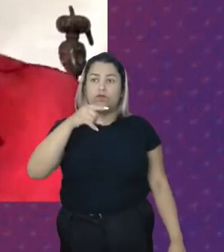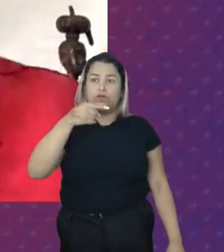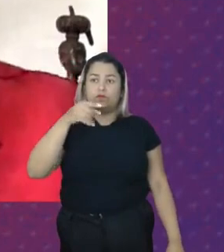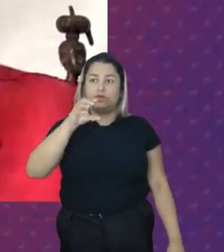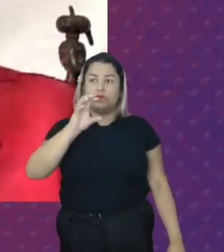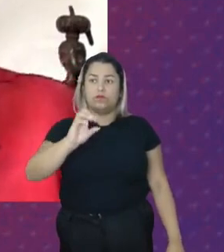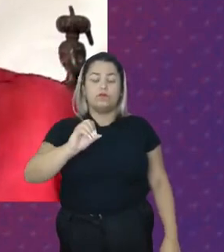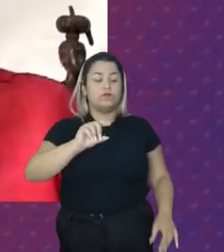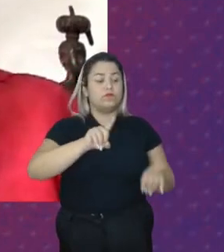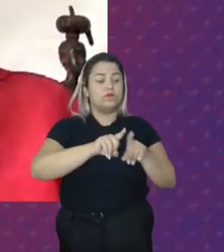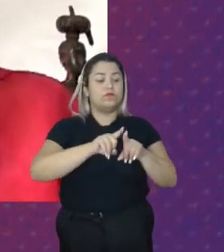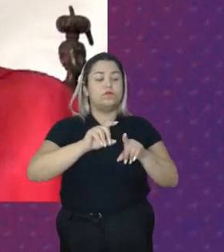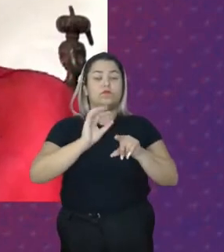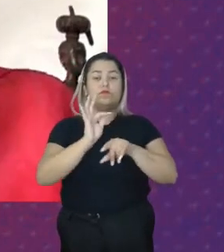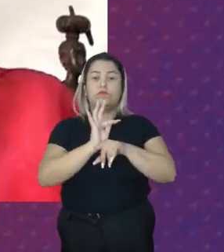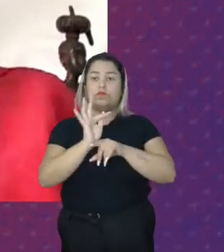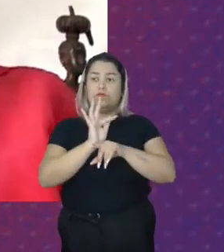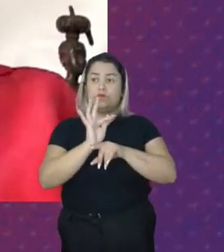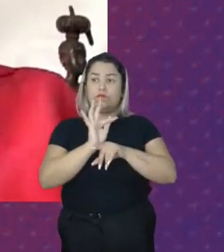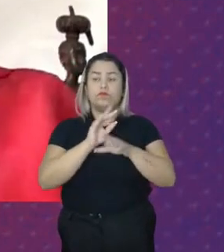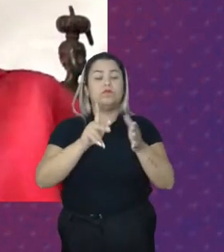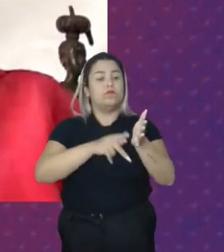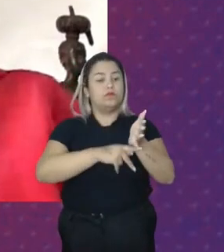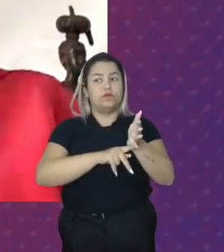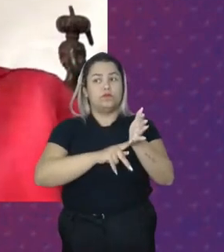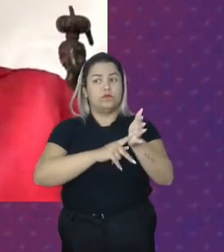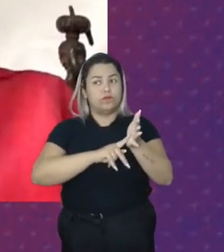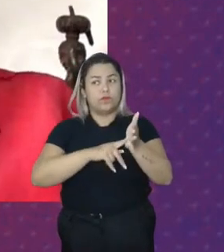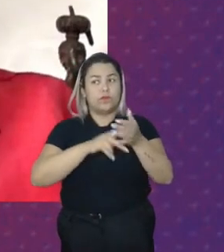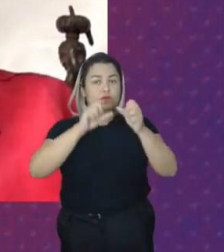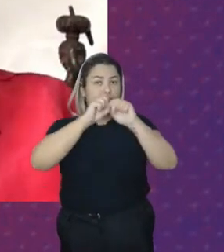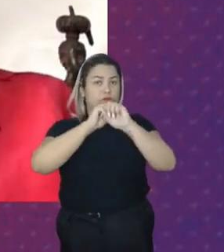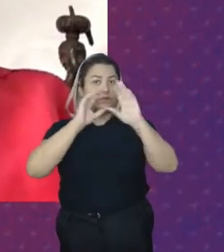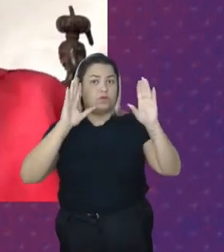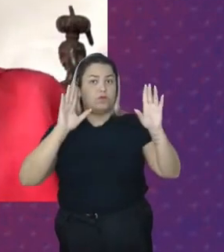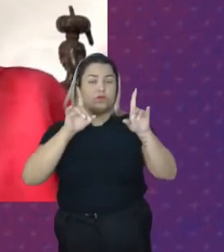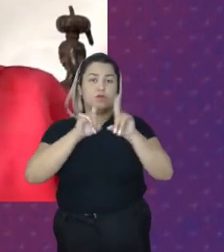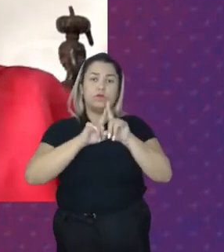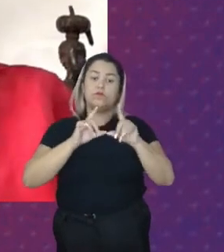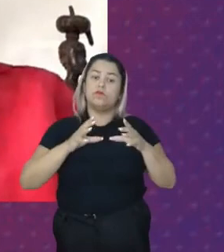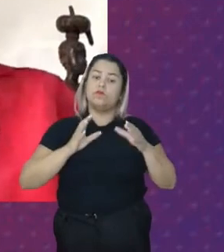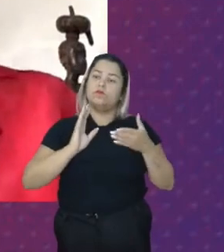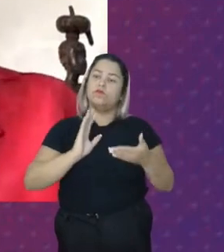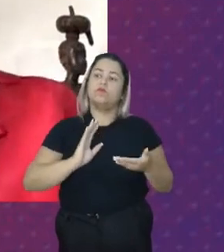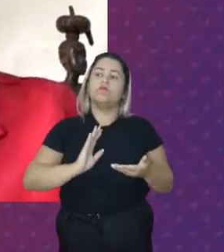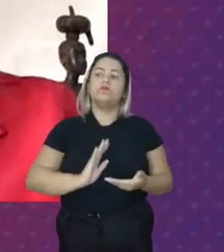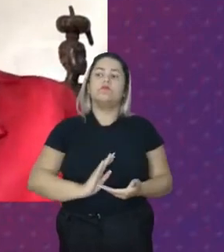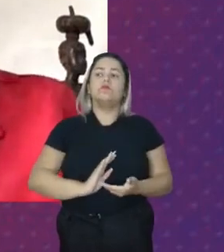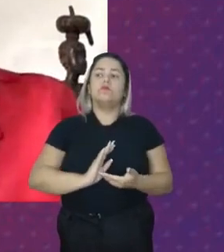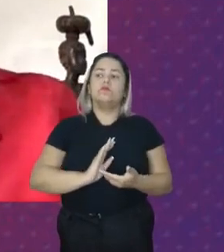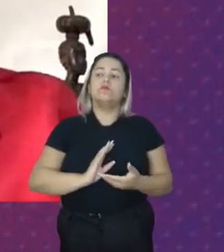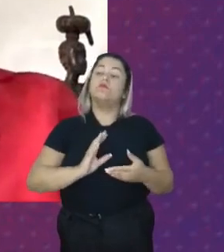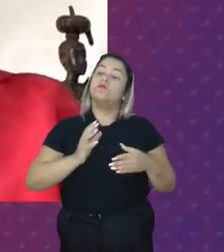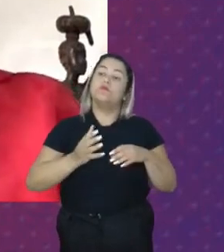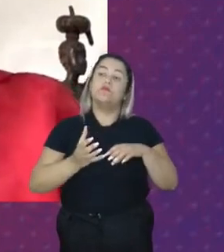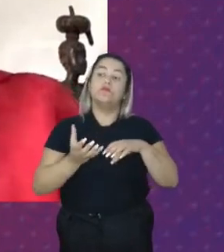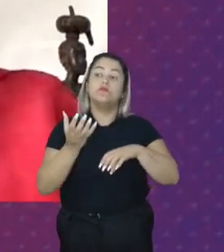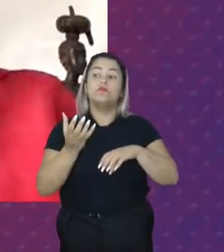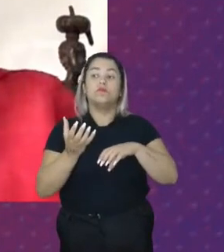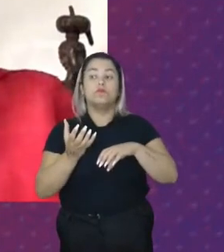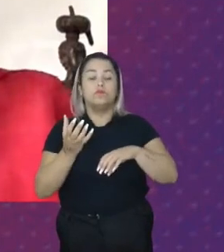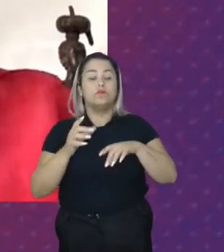Dois Sindicatos Elas foram Para O Congresso Nacional Apresentando As suas